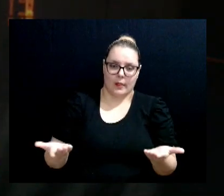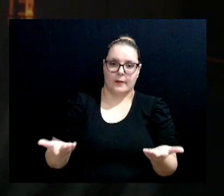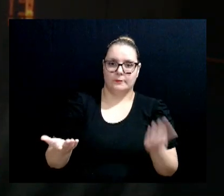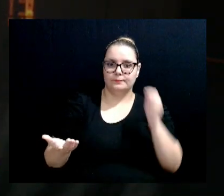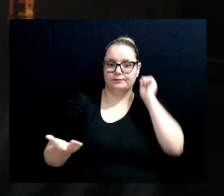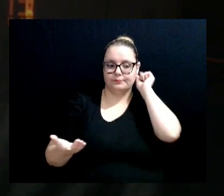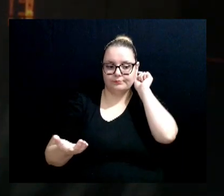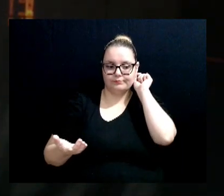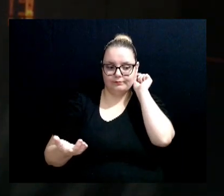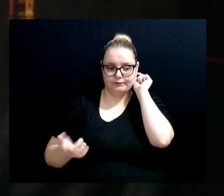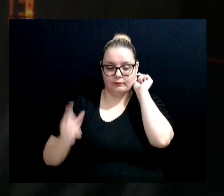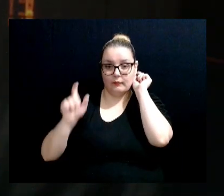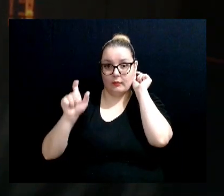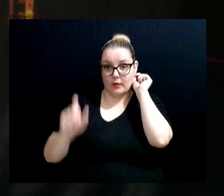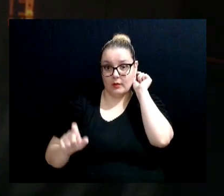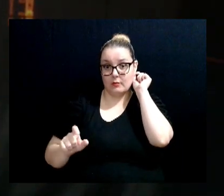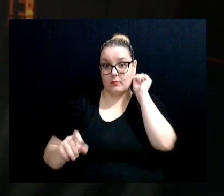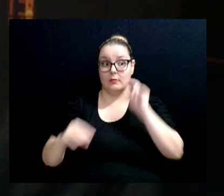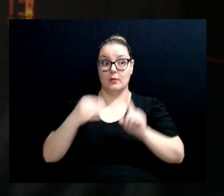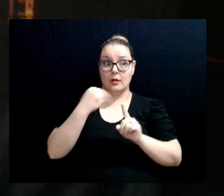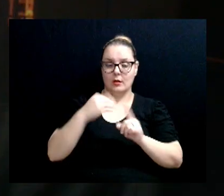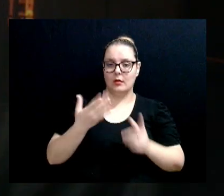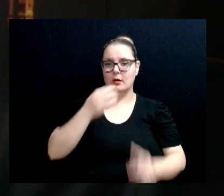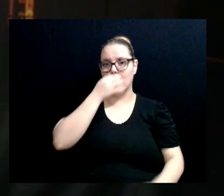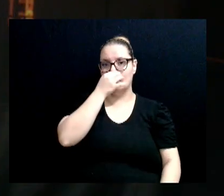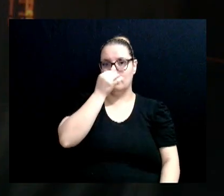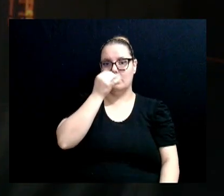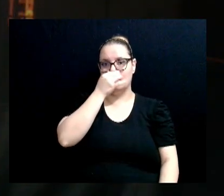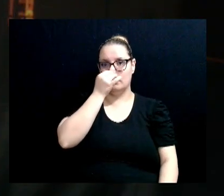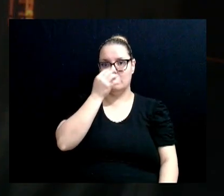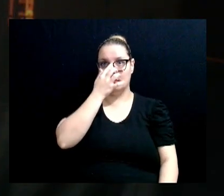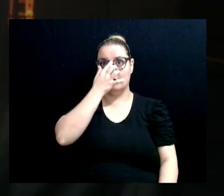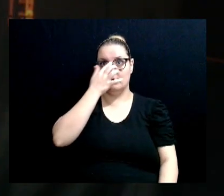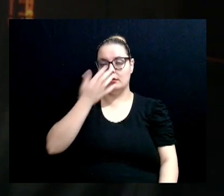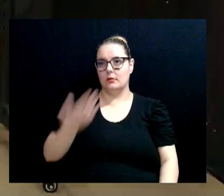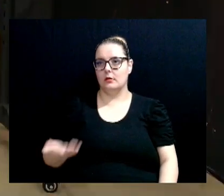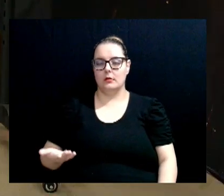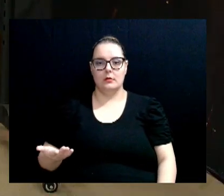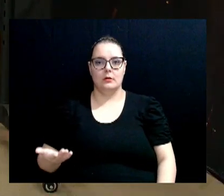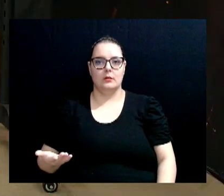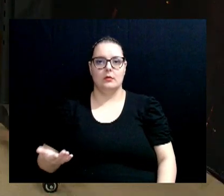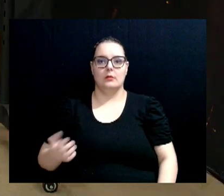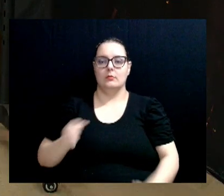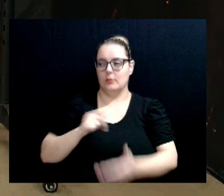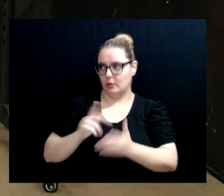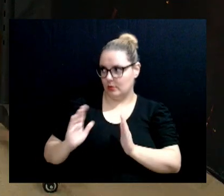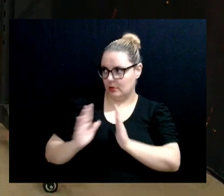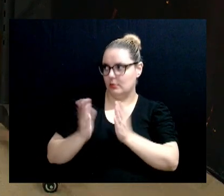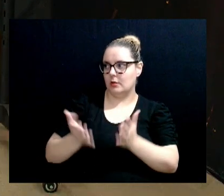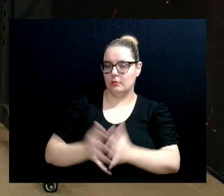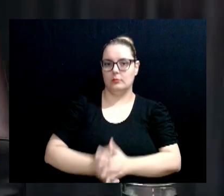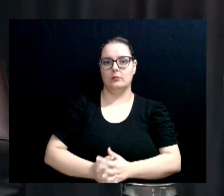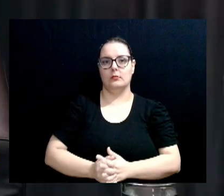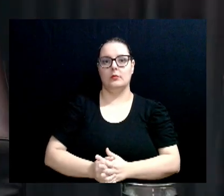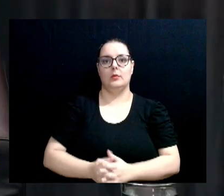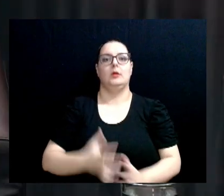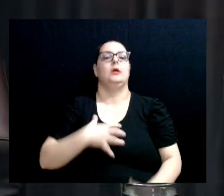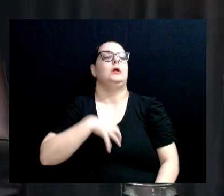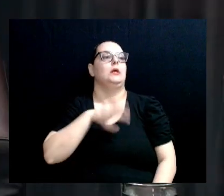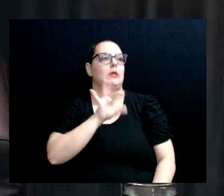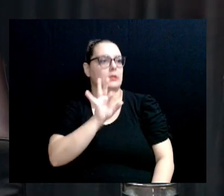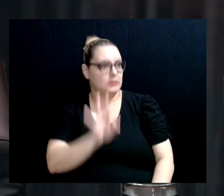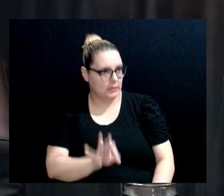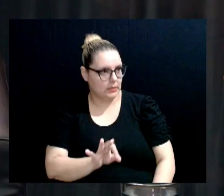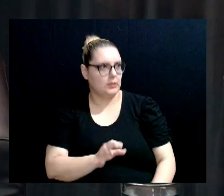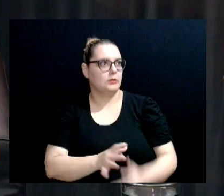vulnerável emocionalmente mediante a esses aplicativos, Renata. Exatamente.